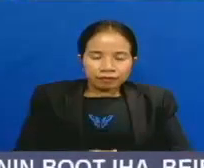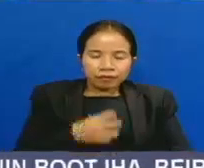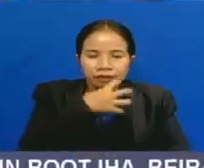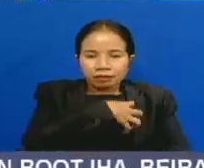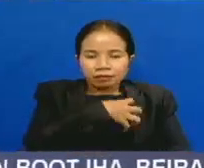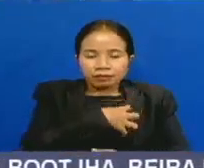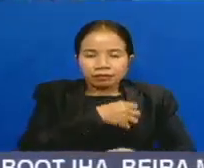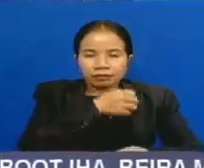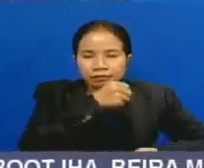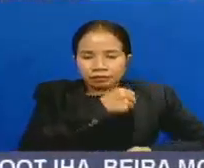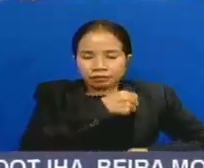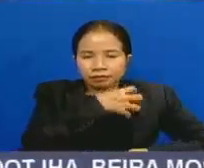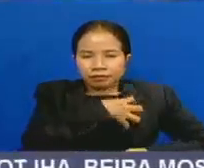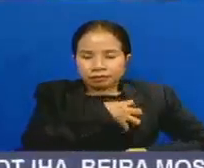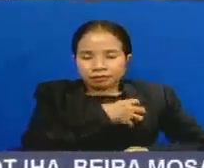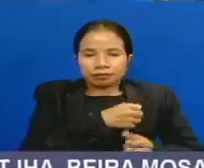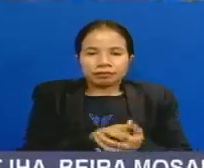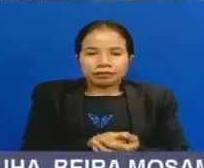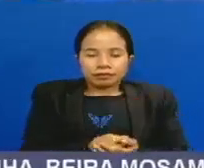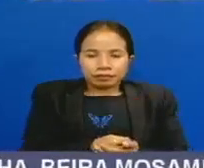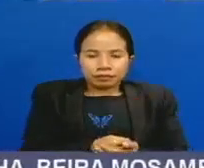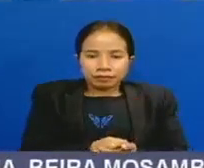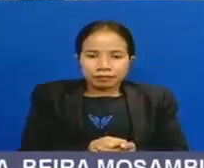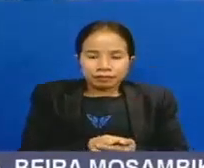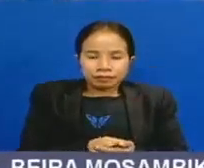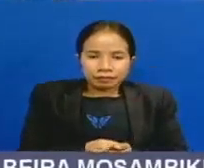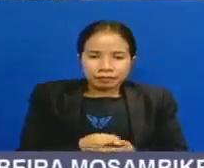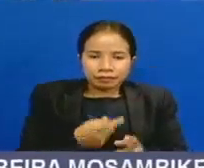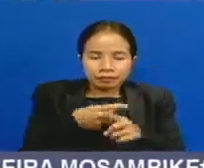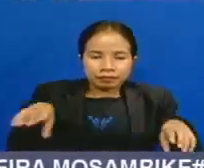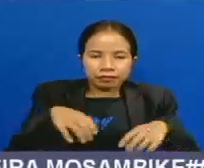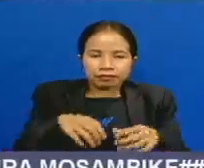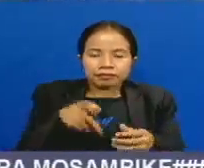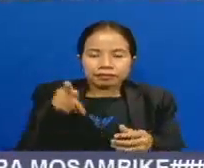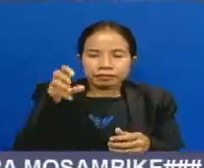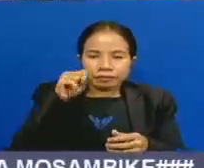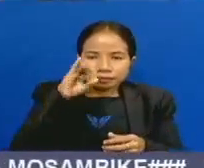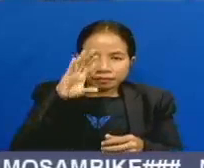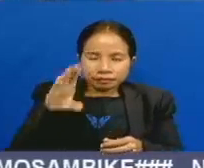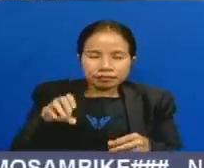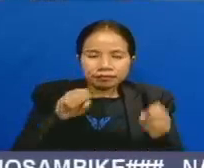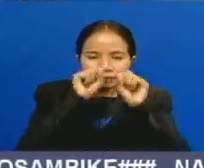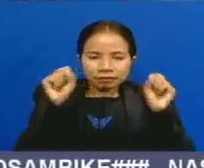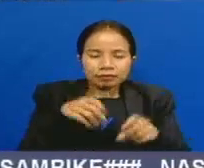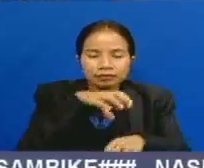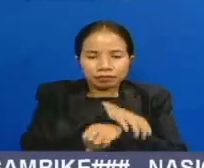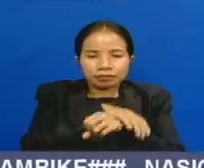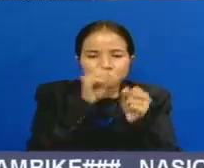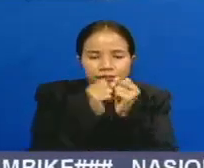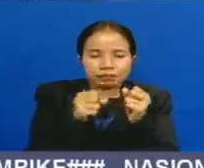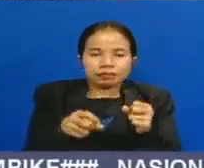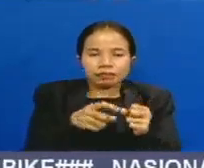Polícia Militar Serviço Ramuto com a Polícia Nacional Timor-Leste e o Departamento de Investigação Criminal. Sábado, né, captura no